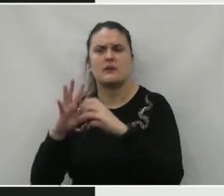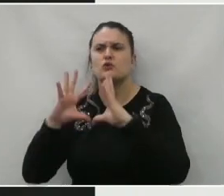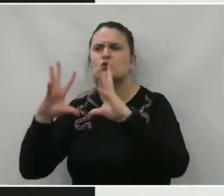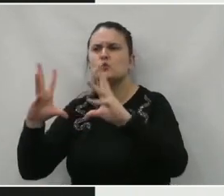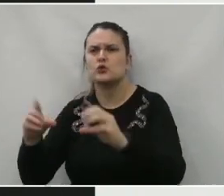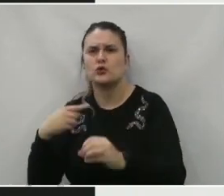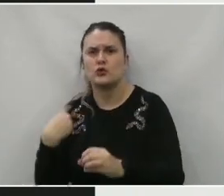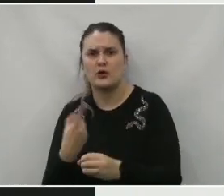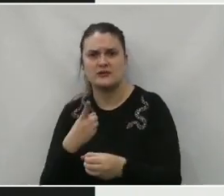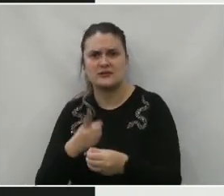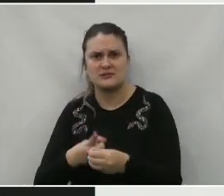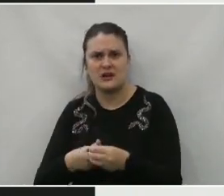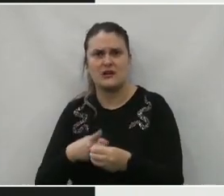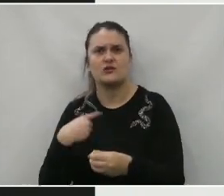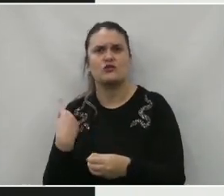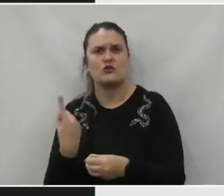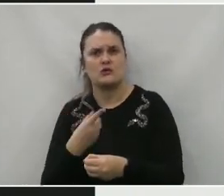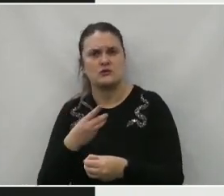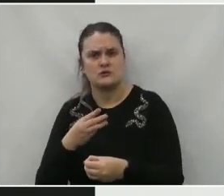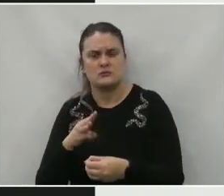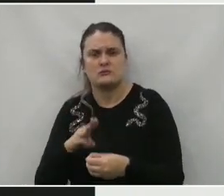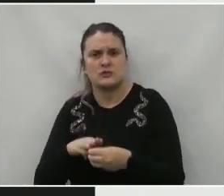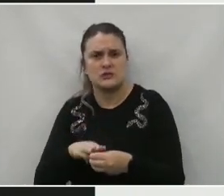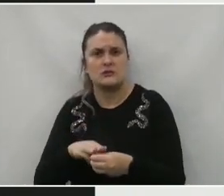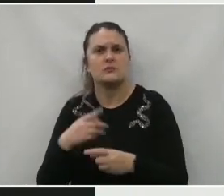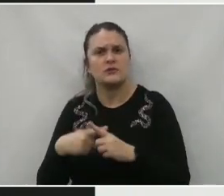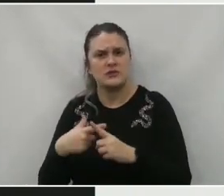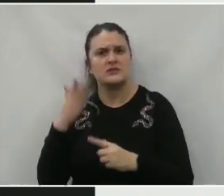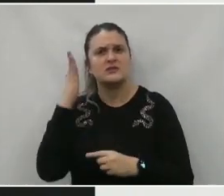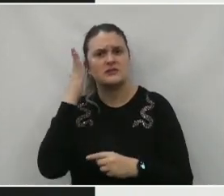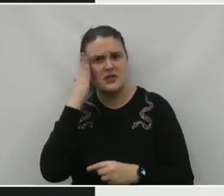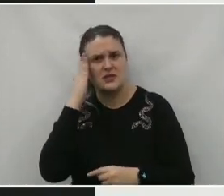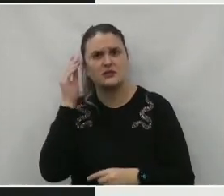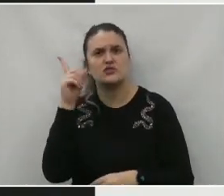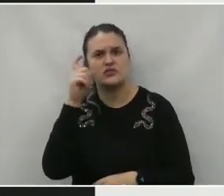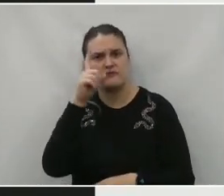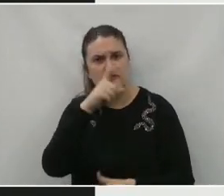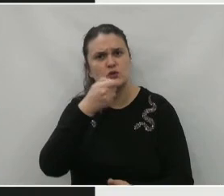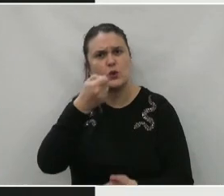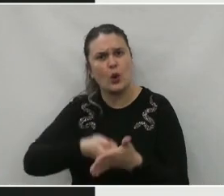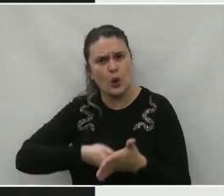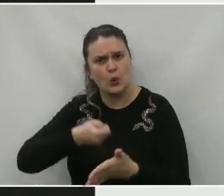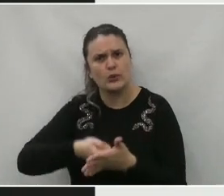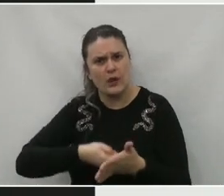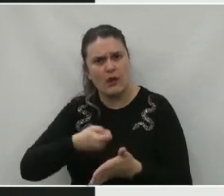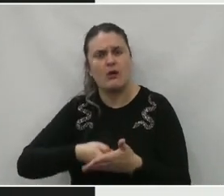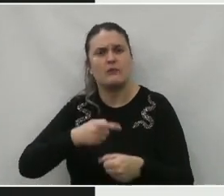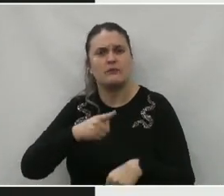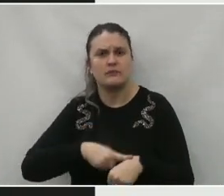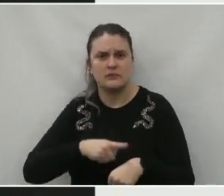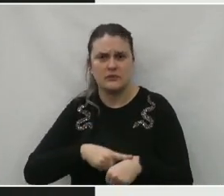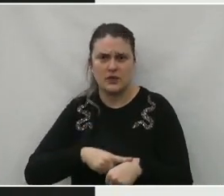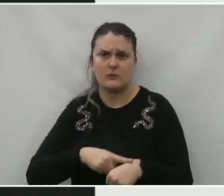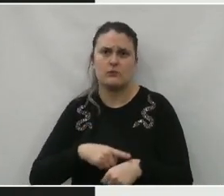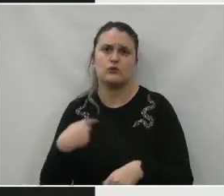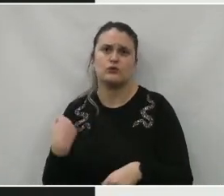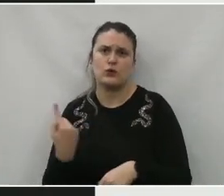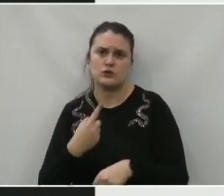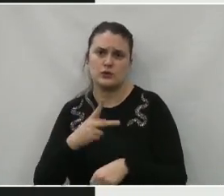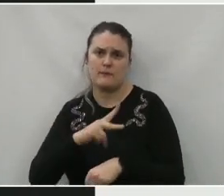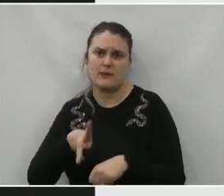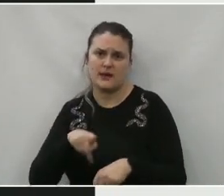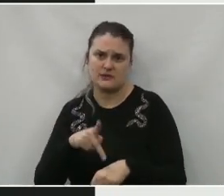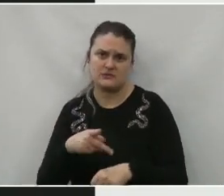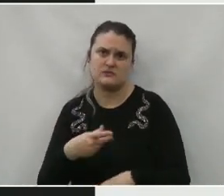nosso município, porque a gente sabe o quanto é difícil essa luta, esse momento em que o nosso país